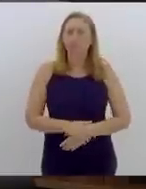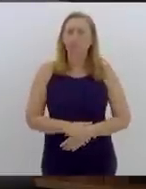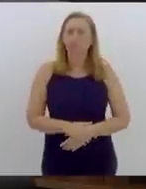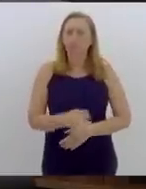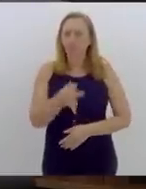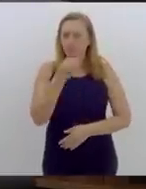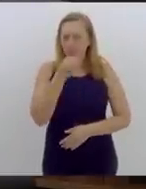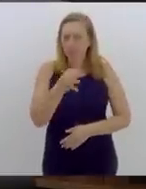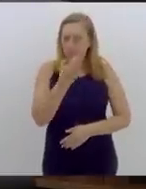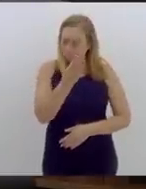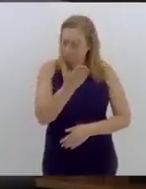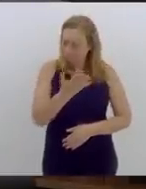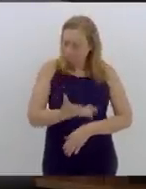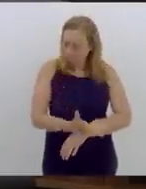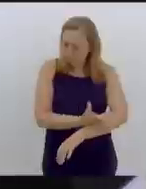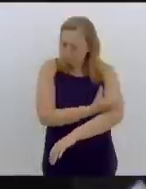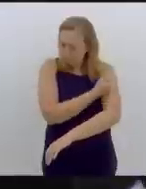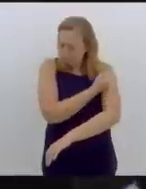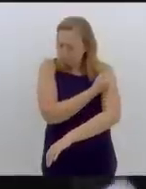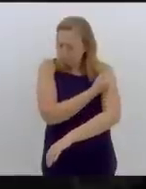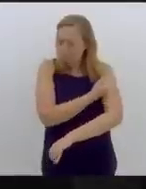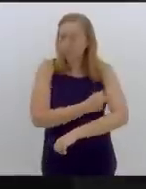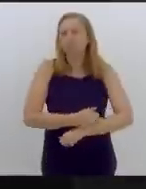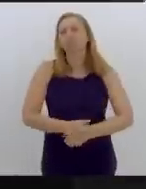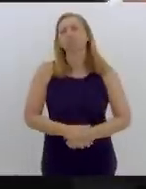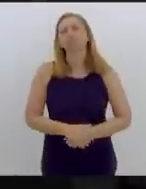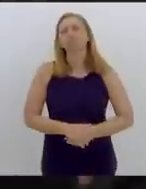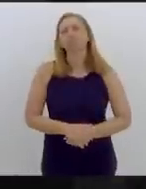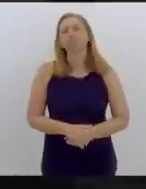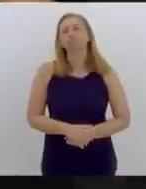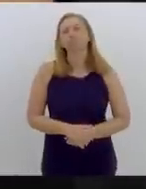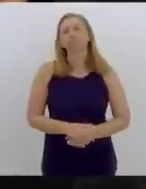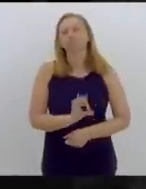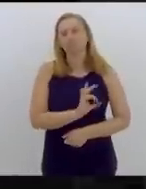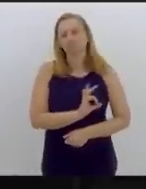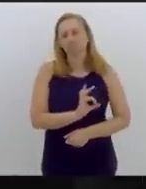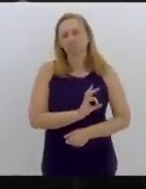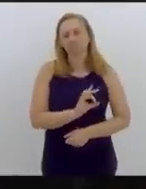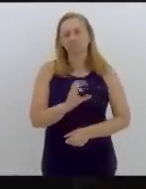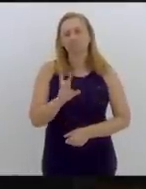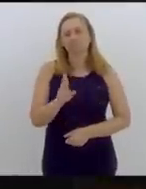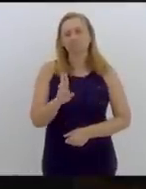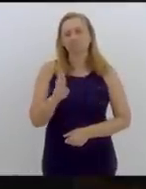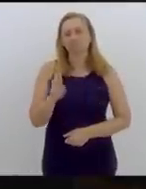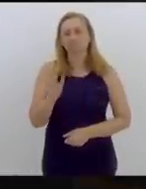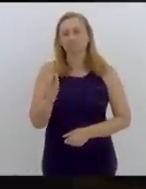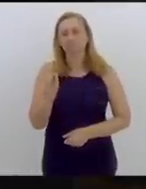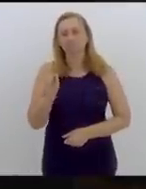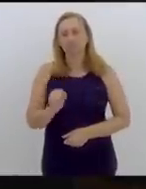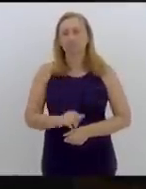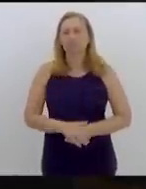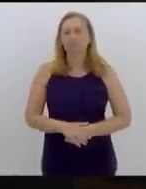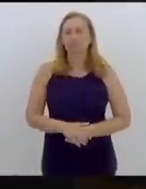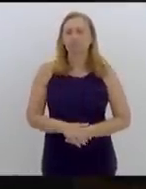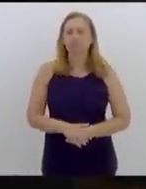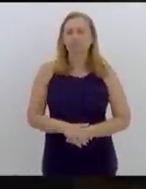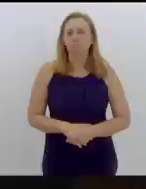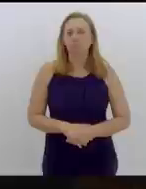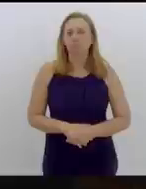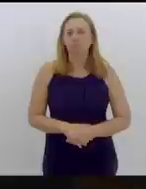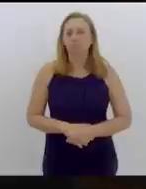depoimento emocionante e emocionado do policial Rubens eu